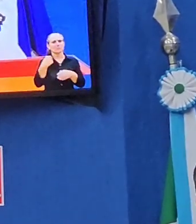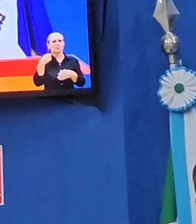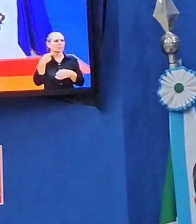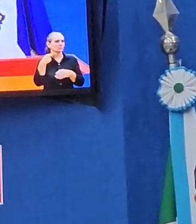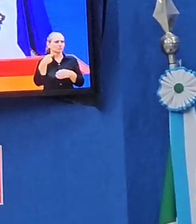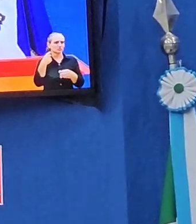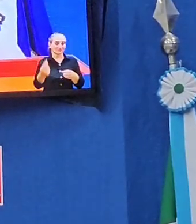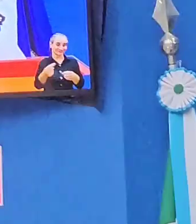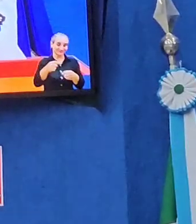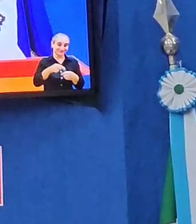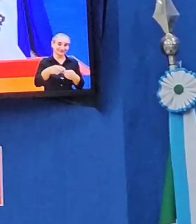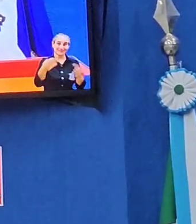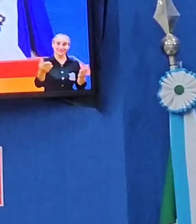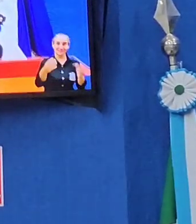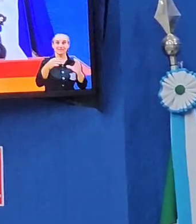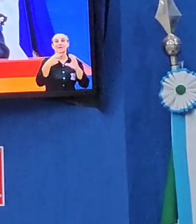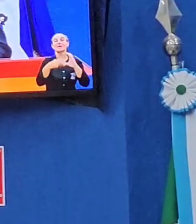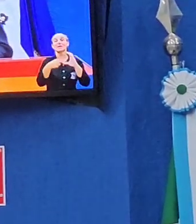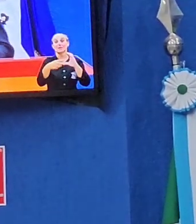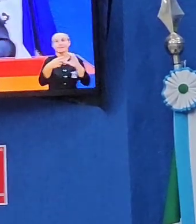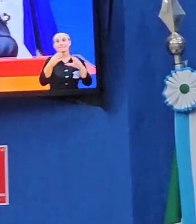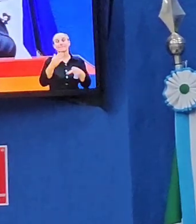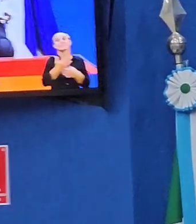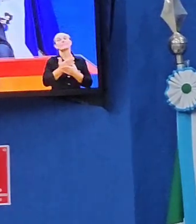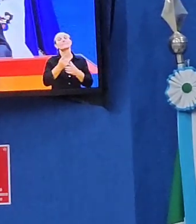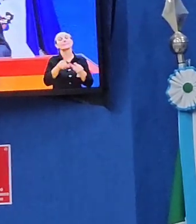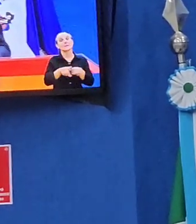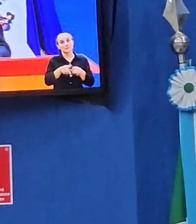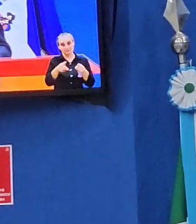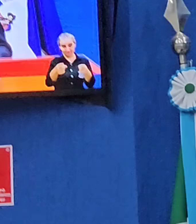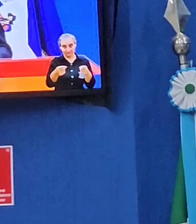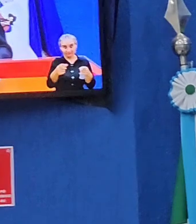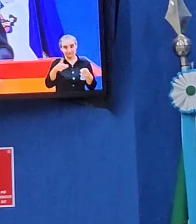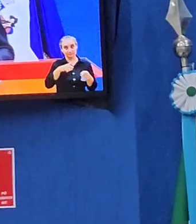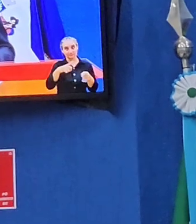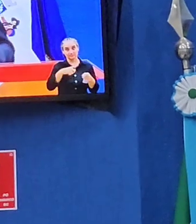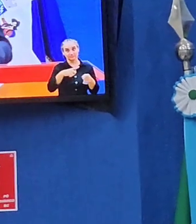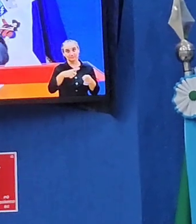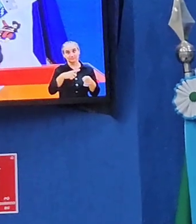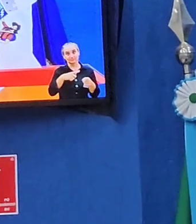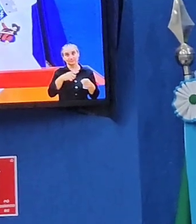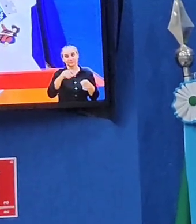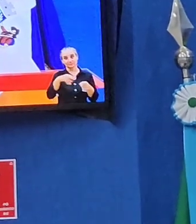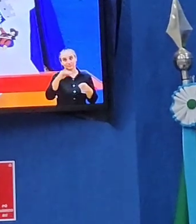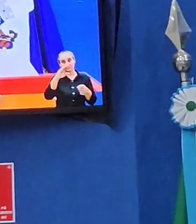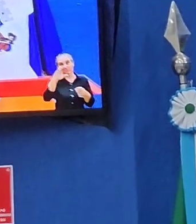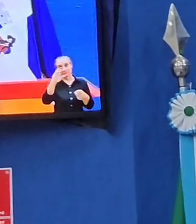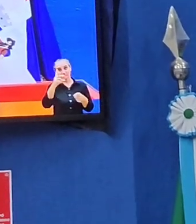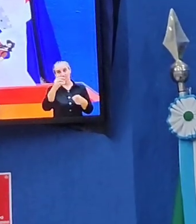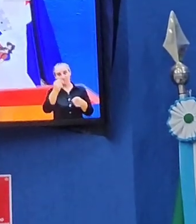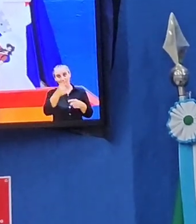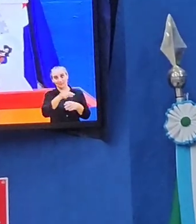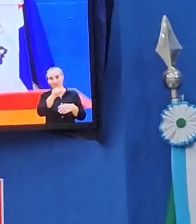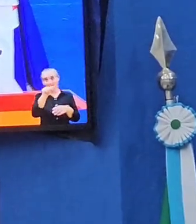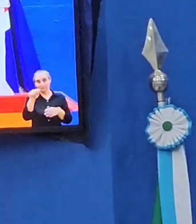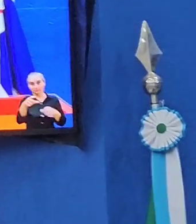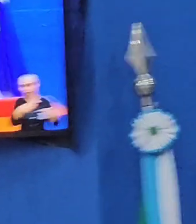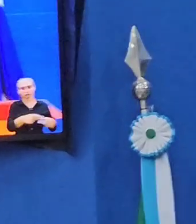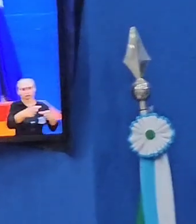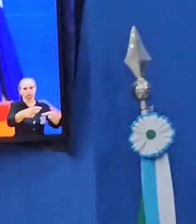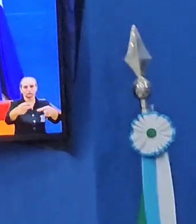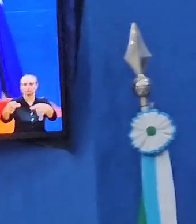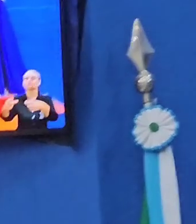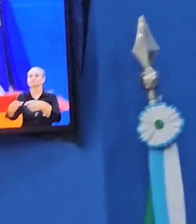na Câmara Municipal, mas que realmente vocês têm os nichos, cada um de vocês, os setores, cada um que